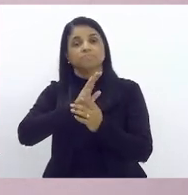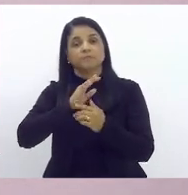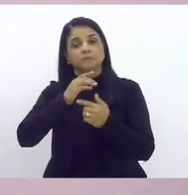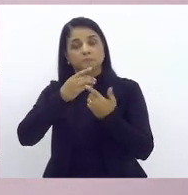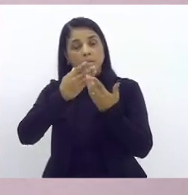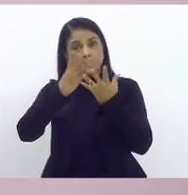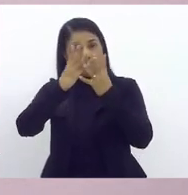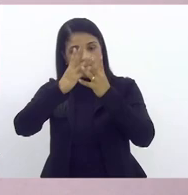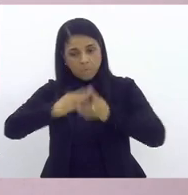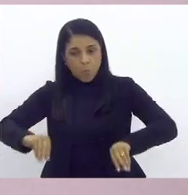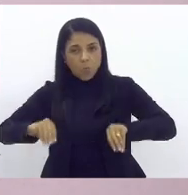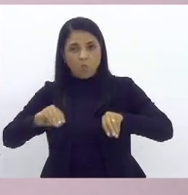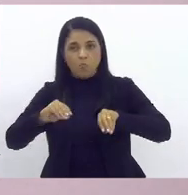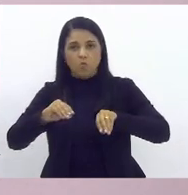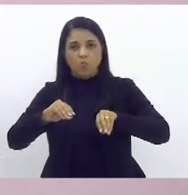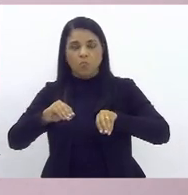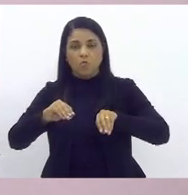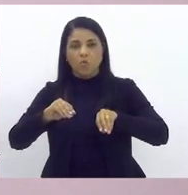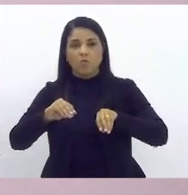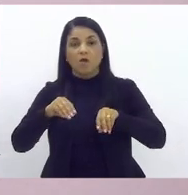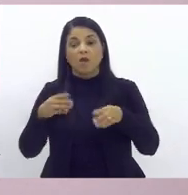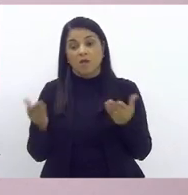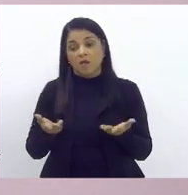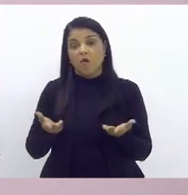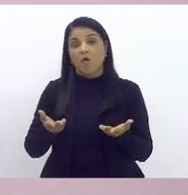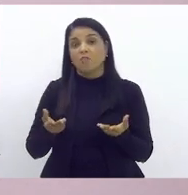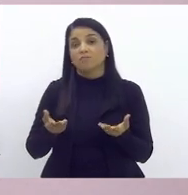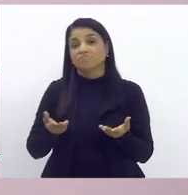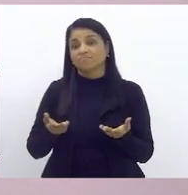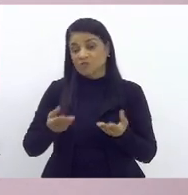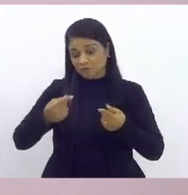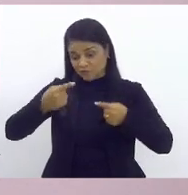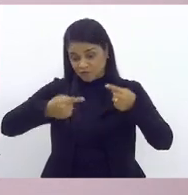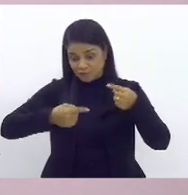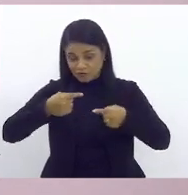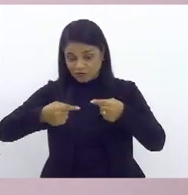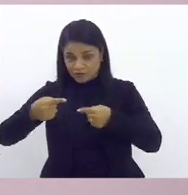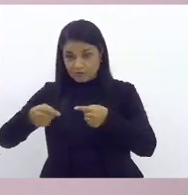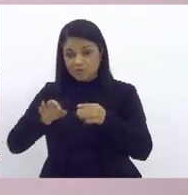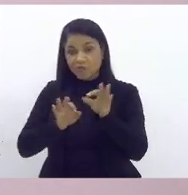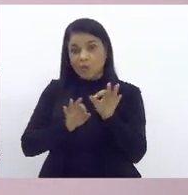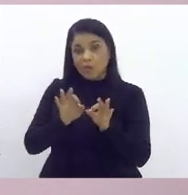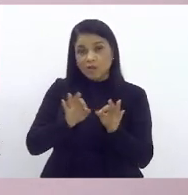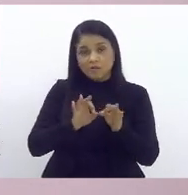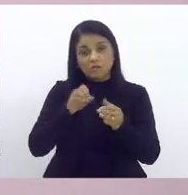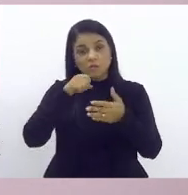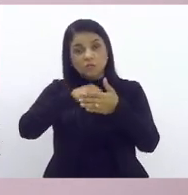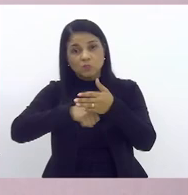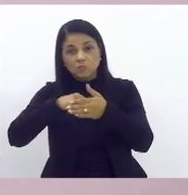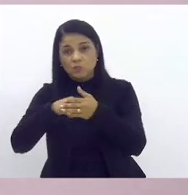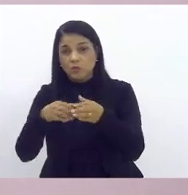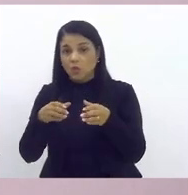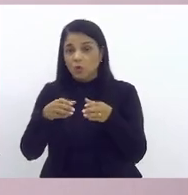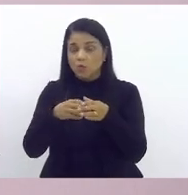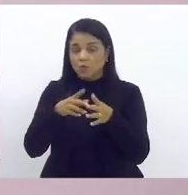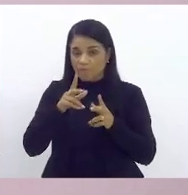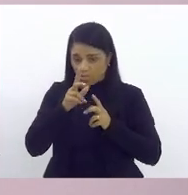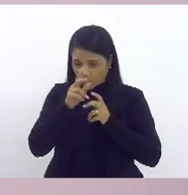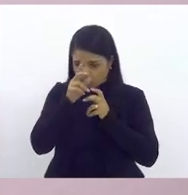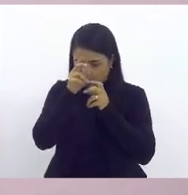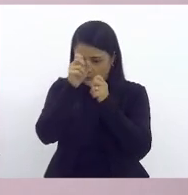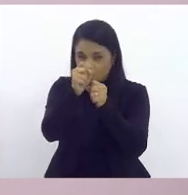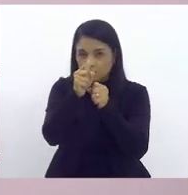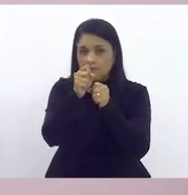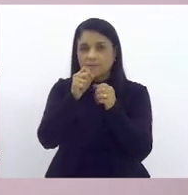E como que a gente faz isso? Fazendo isso que a gente está fazendo aqui. É com luta organizada, coletiva. É fortalecendo os